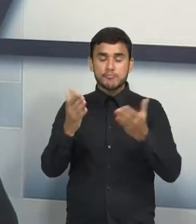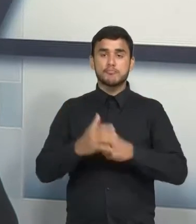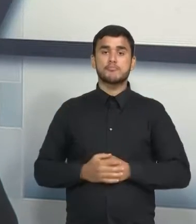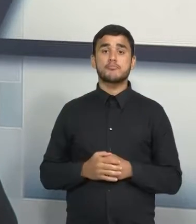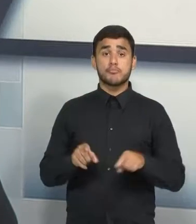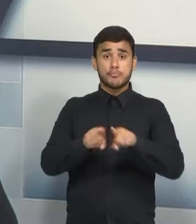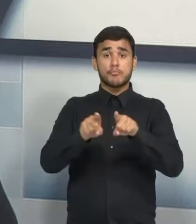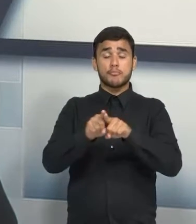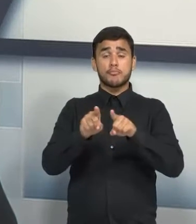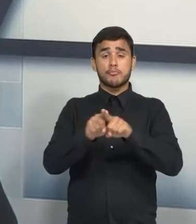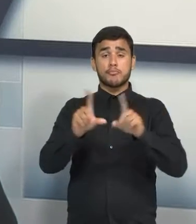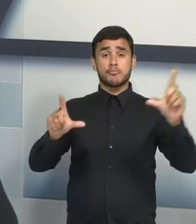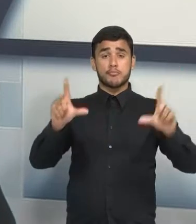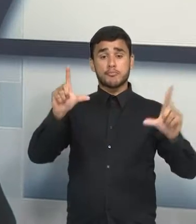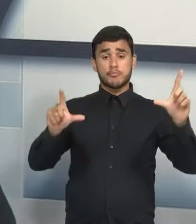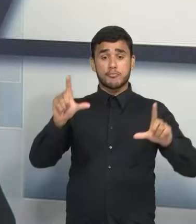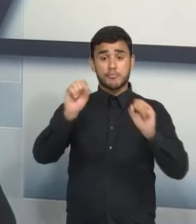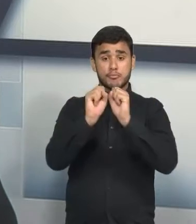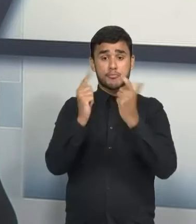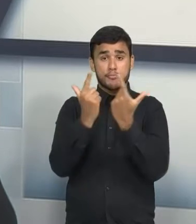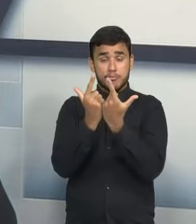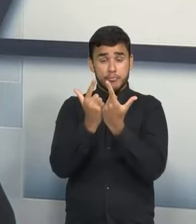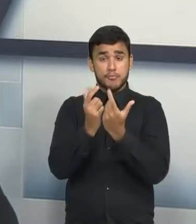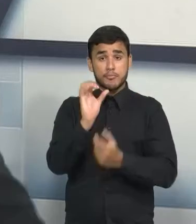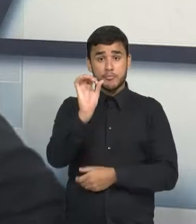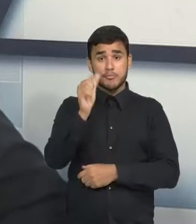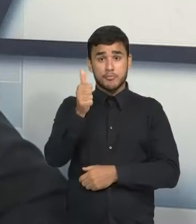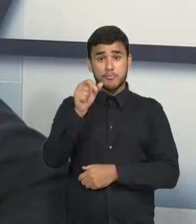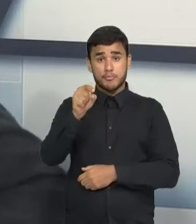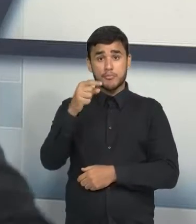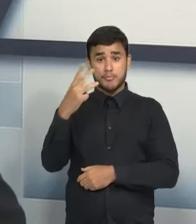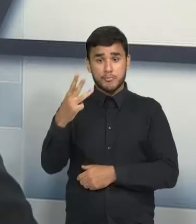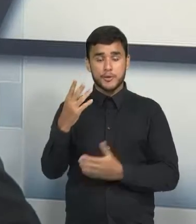TV Assembleia 61.3, também aberto e digital.